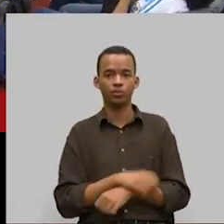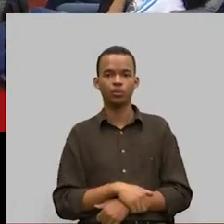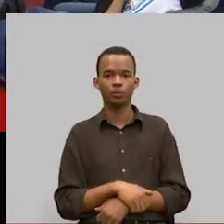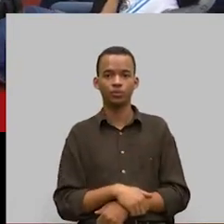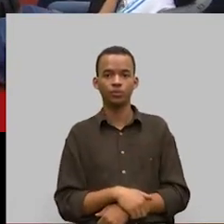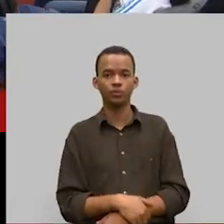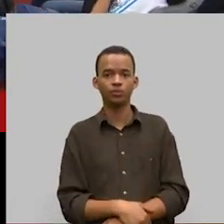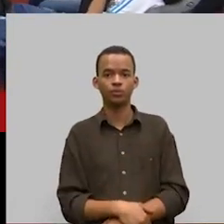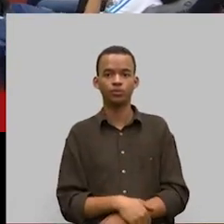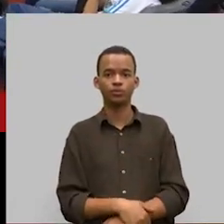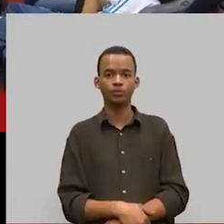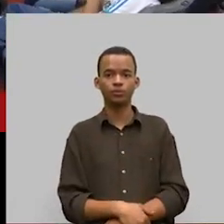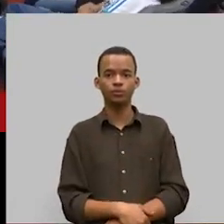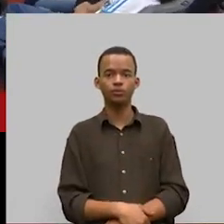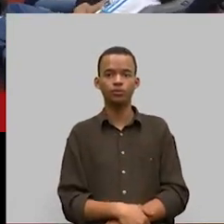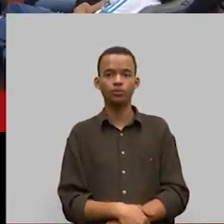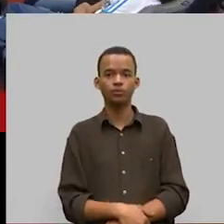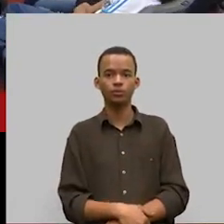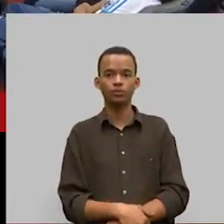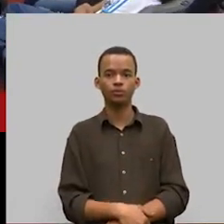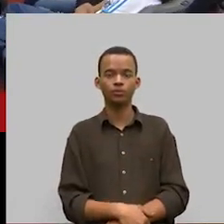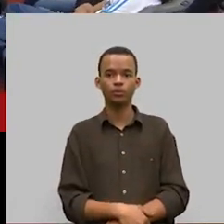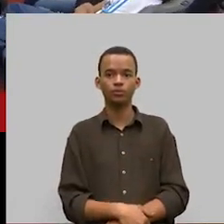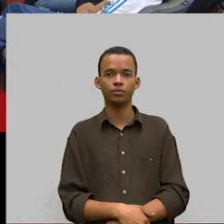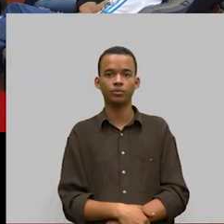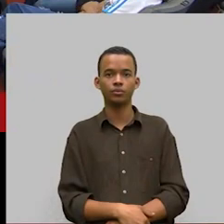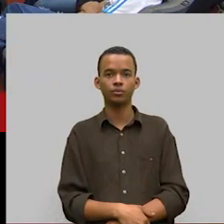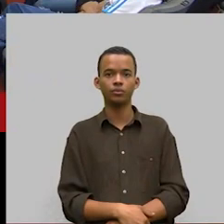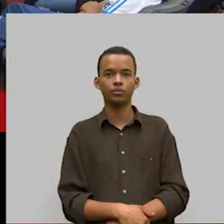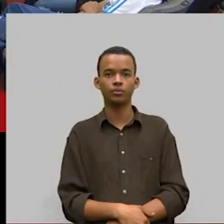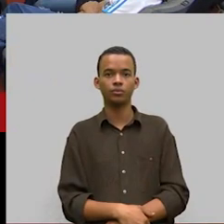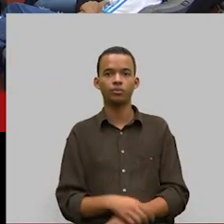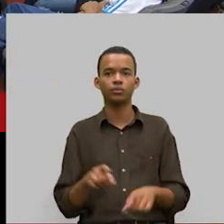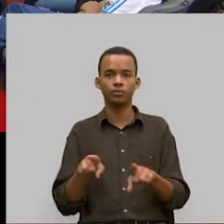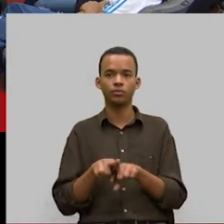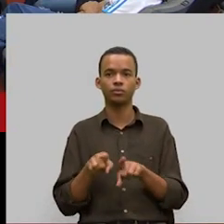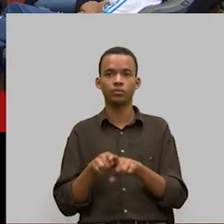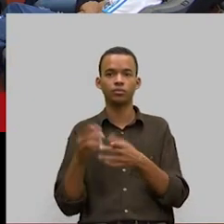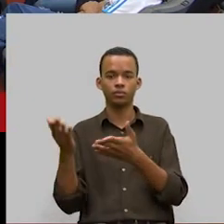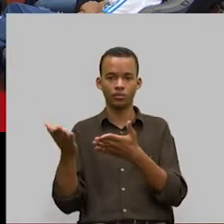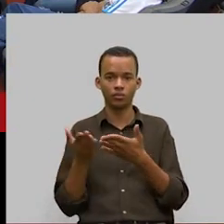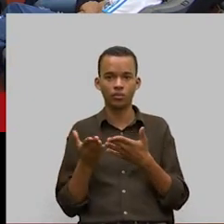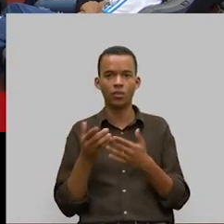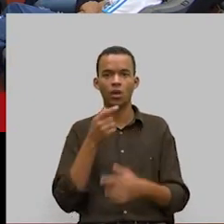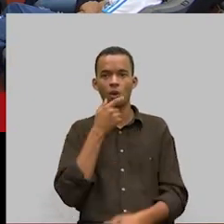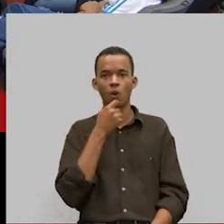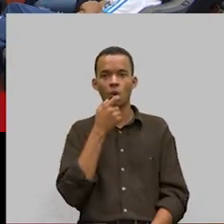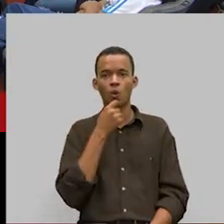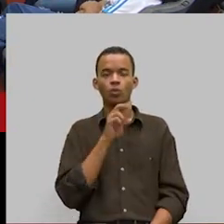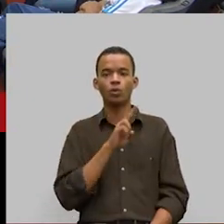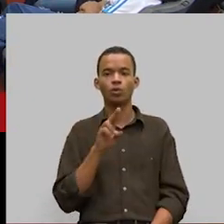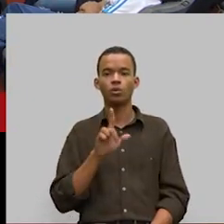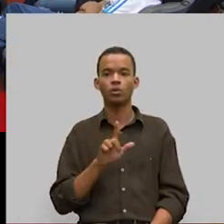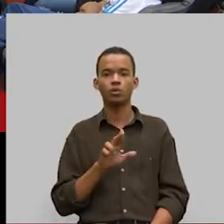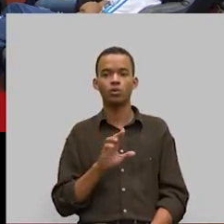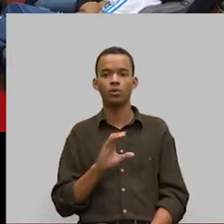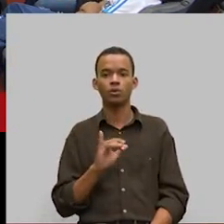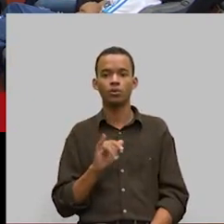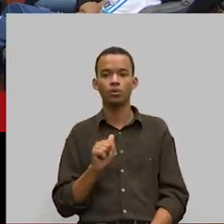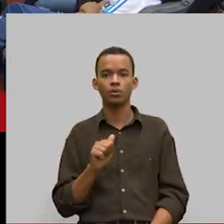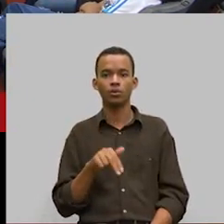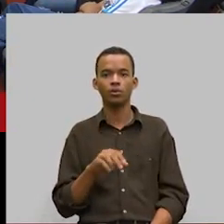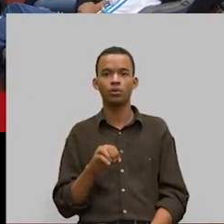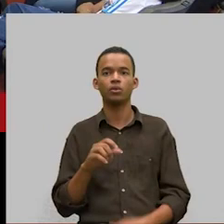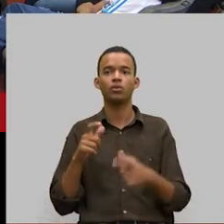nós vamos convidar também a o Luciano da escola família agrícola jacaré que de